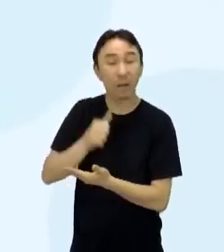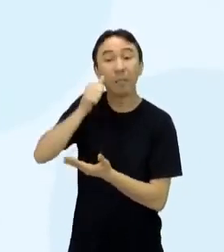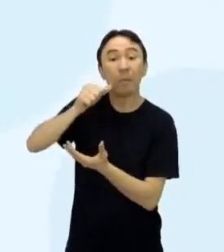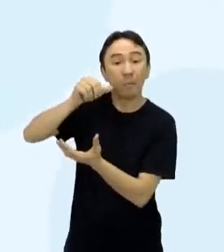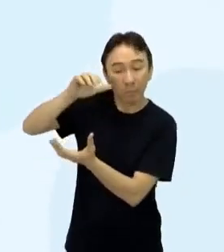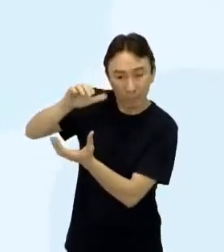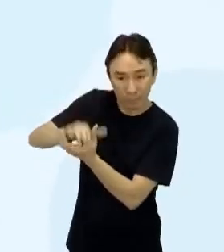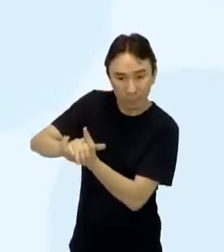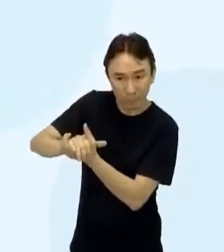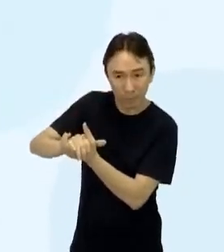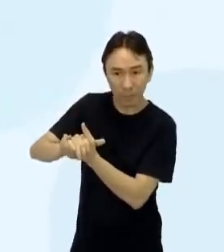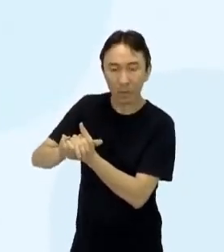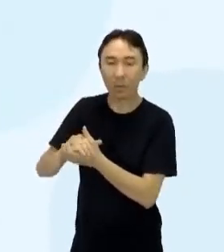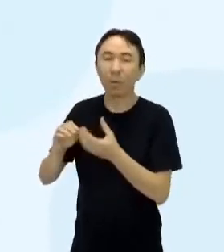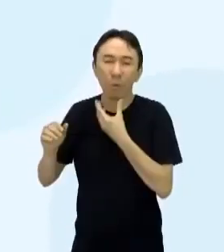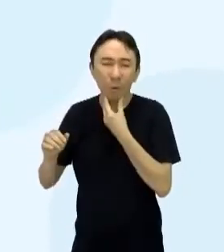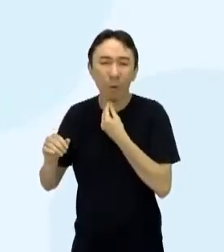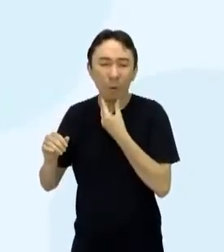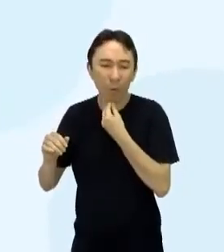diplomata